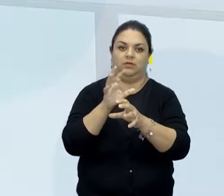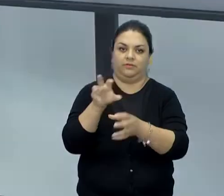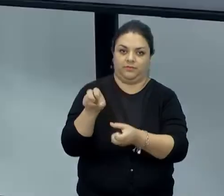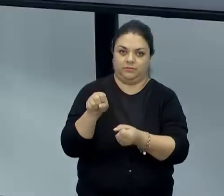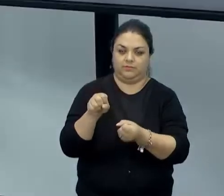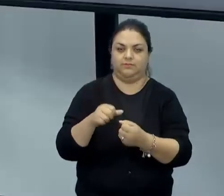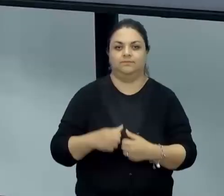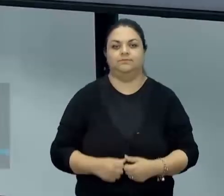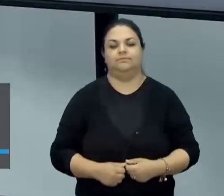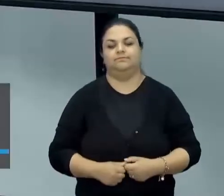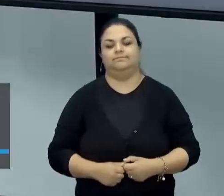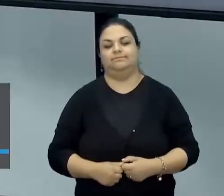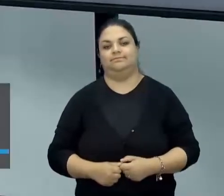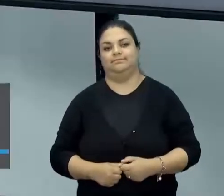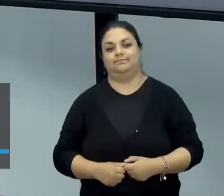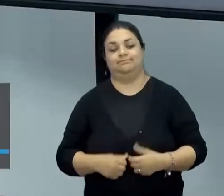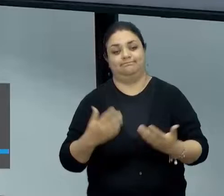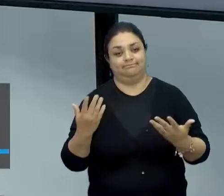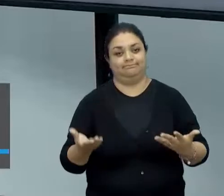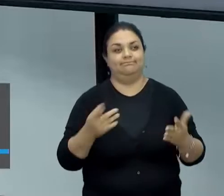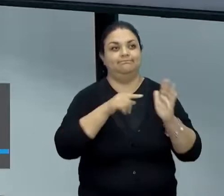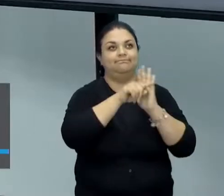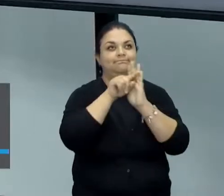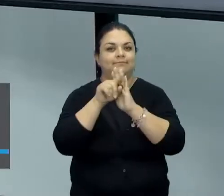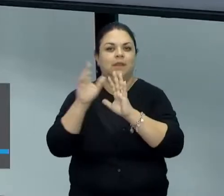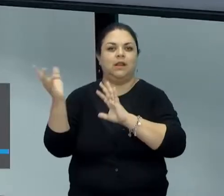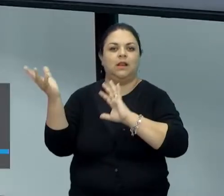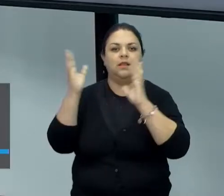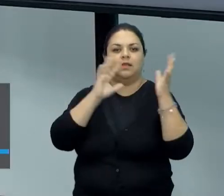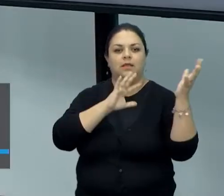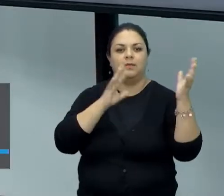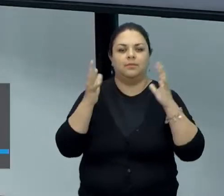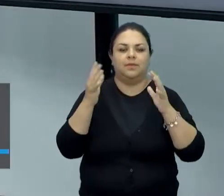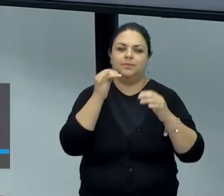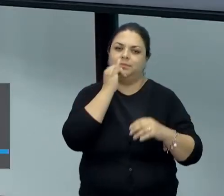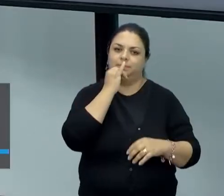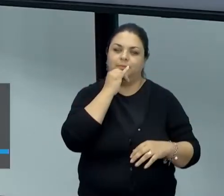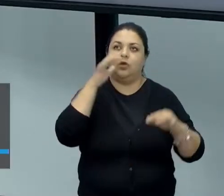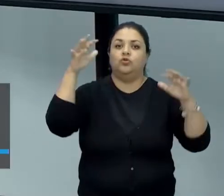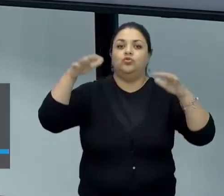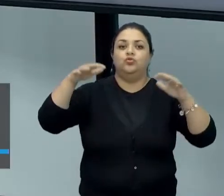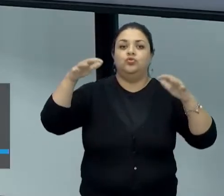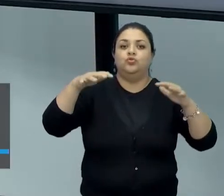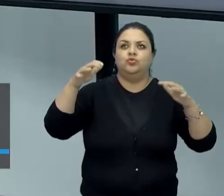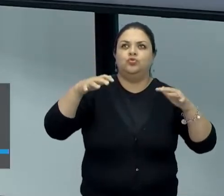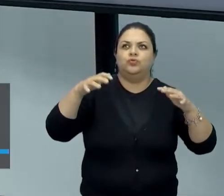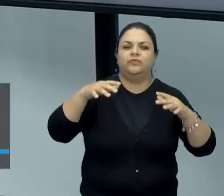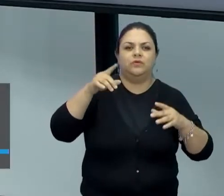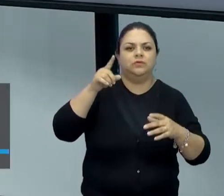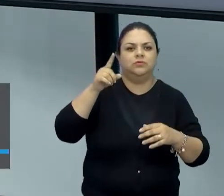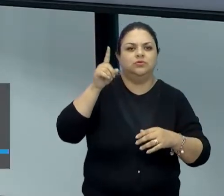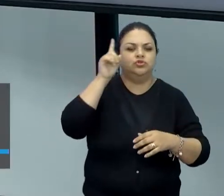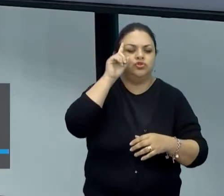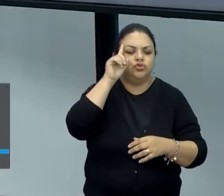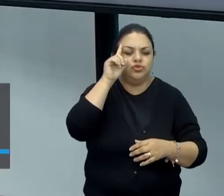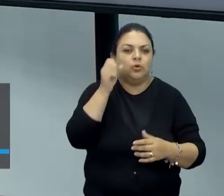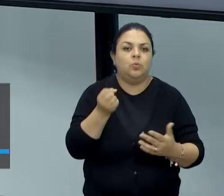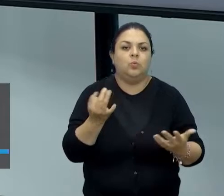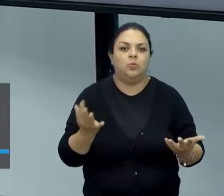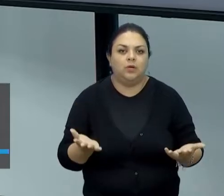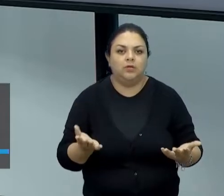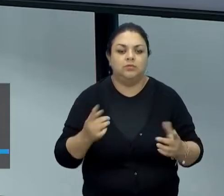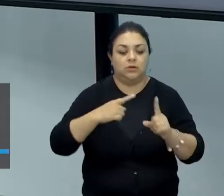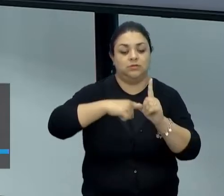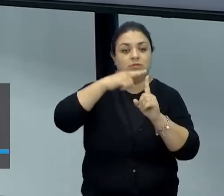esses dados climáticos são importantes para saber quanto de chuva cai, qual que é a temperatura aí que fica, se